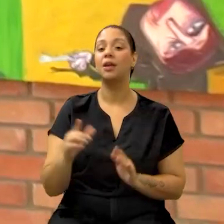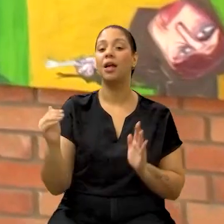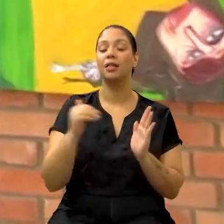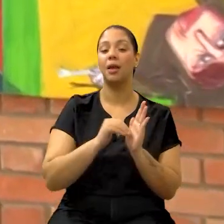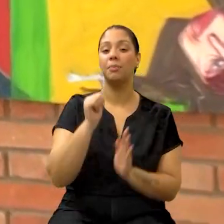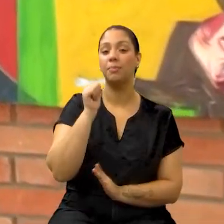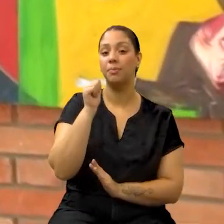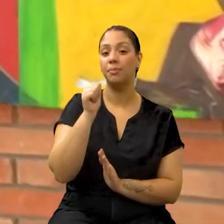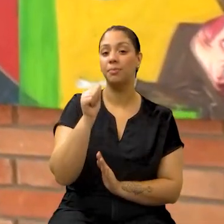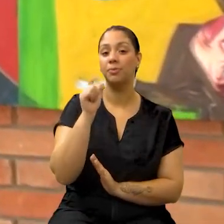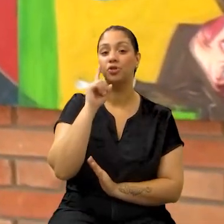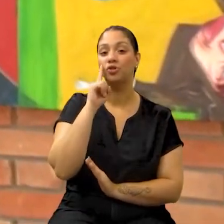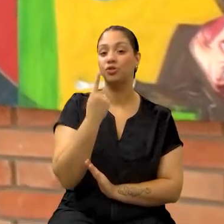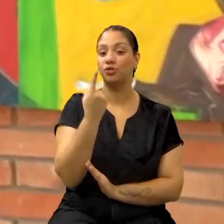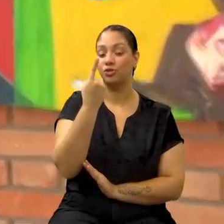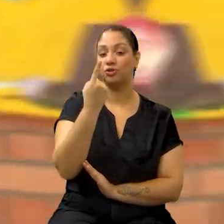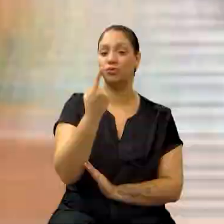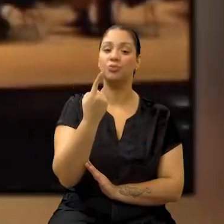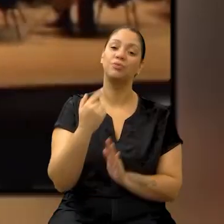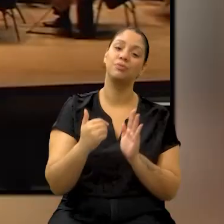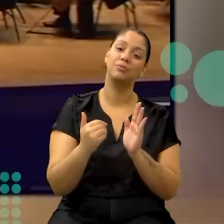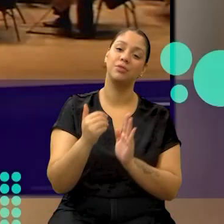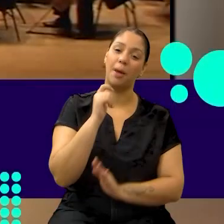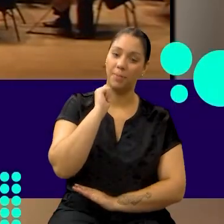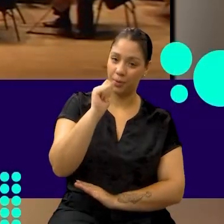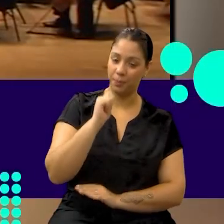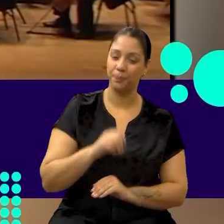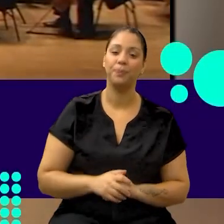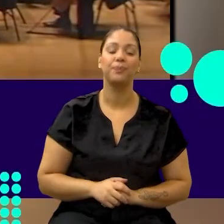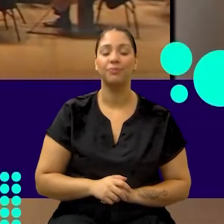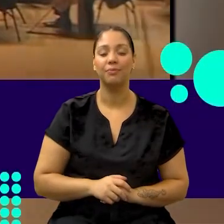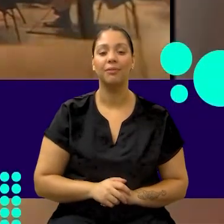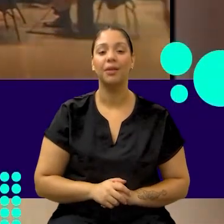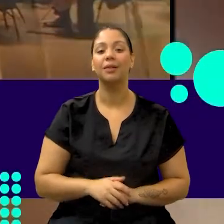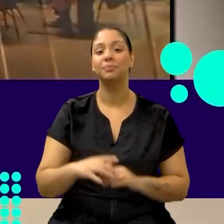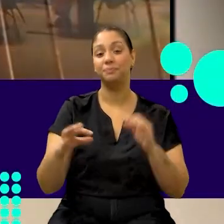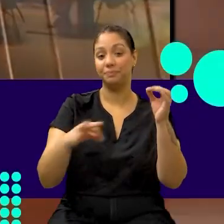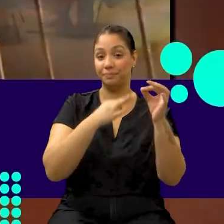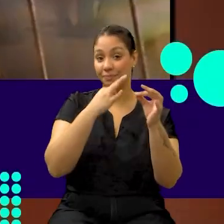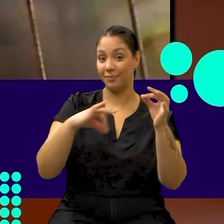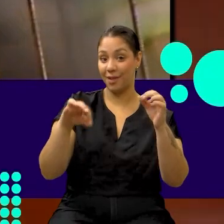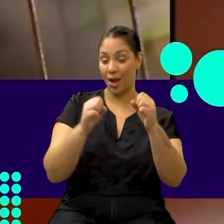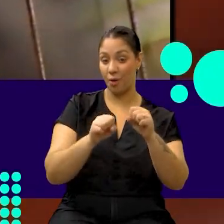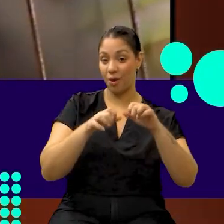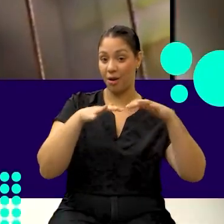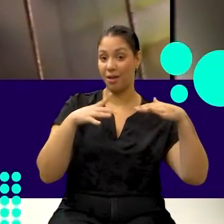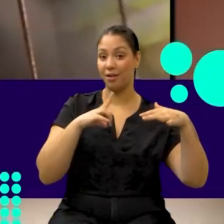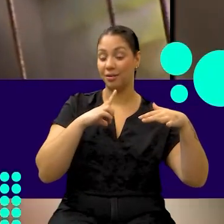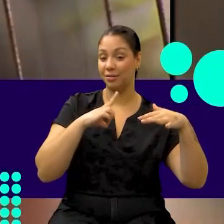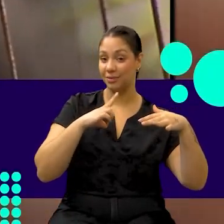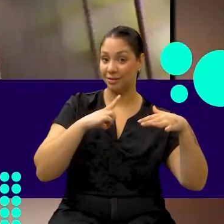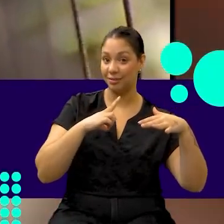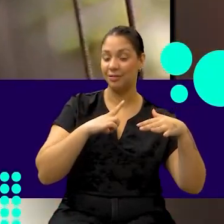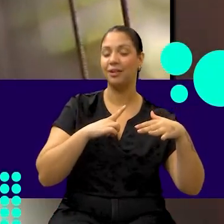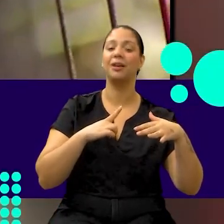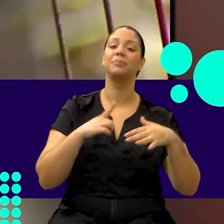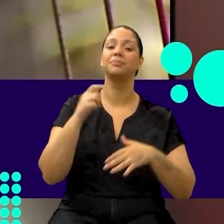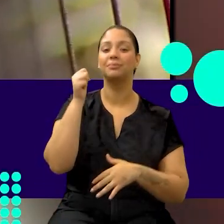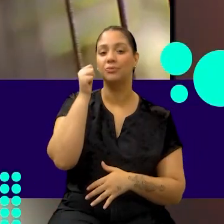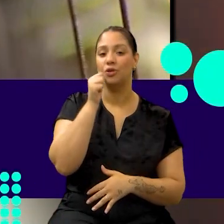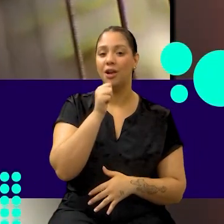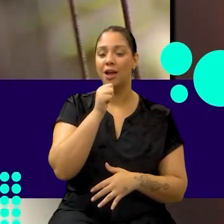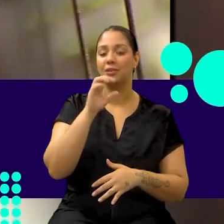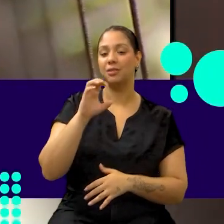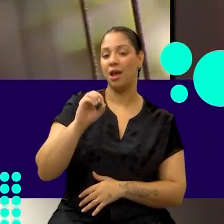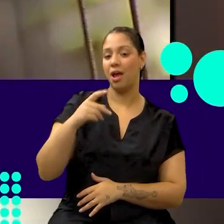vai até 1º de abril, então não perca! A Orquestra Sinfônica de Campinas realiza esse final de semana o concerto